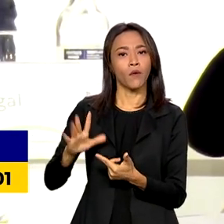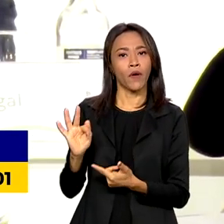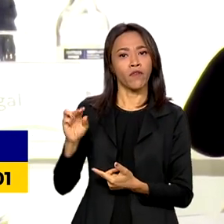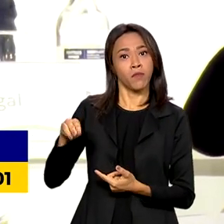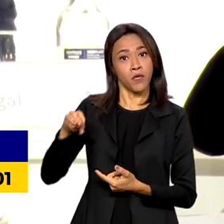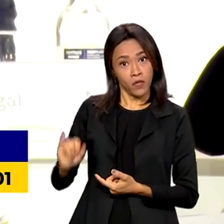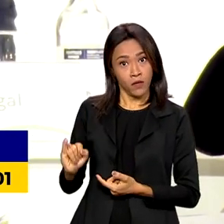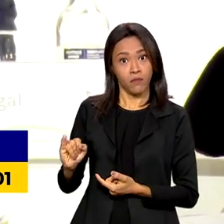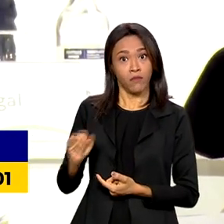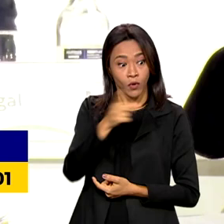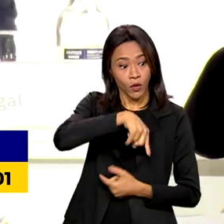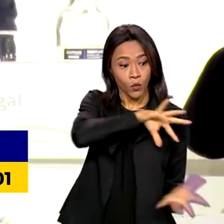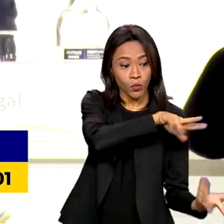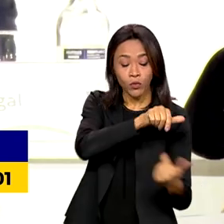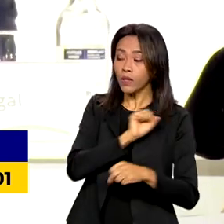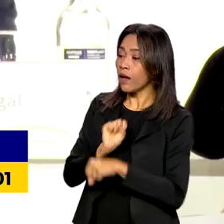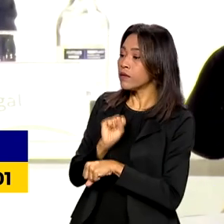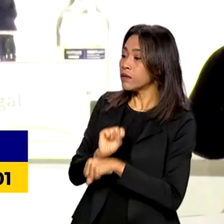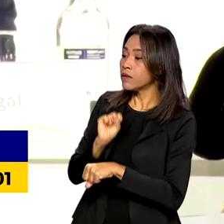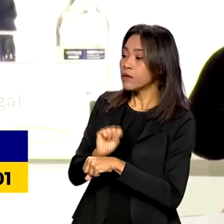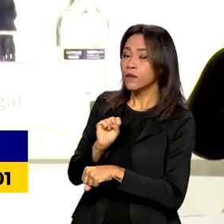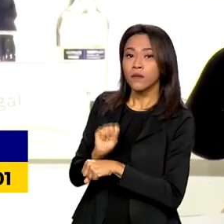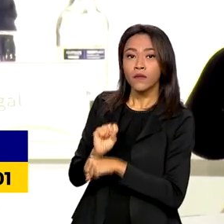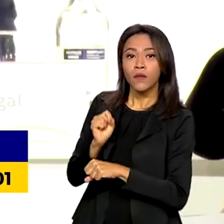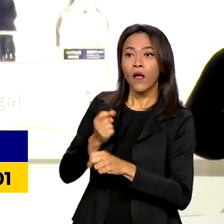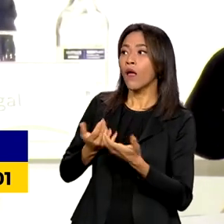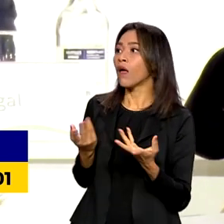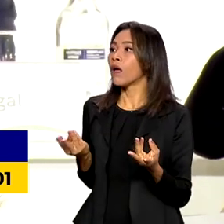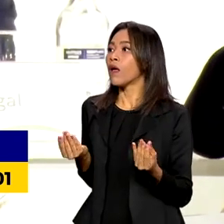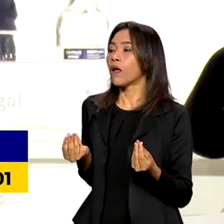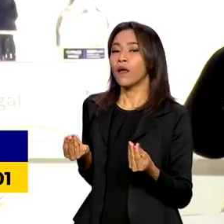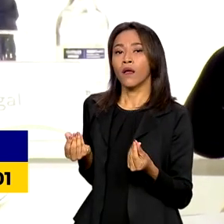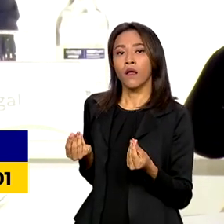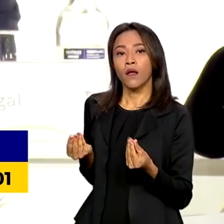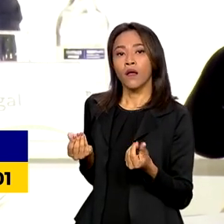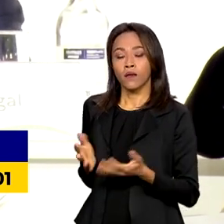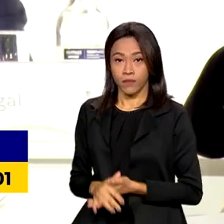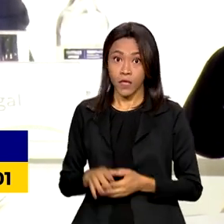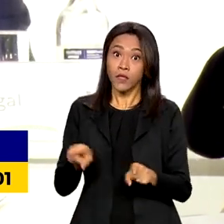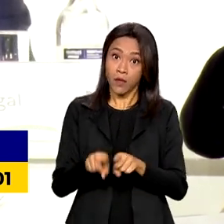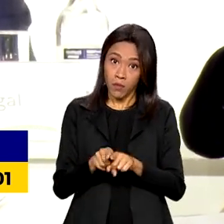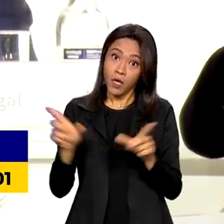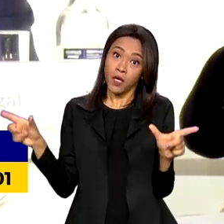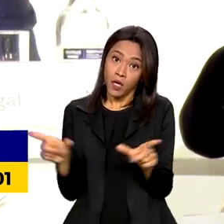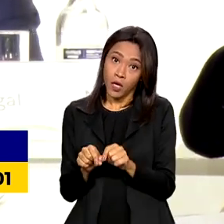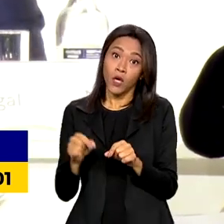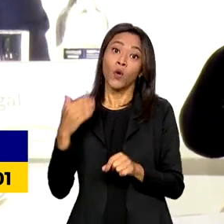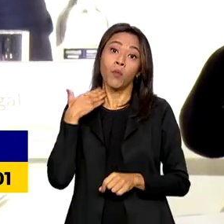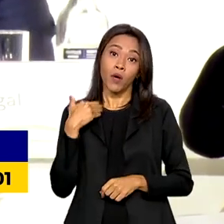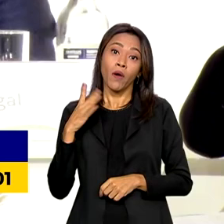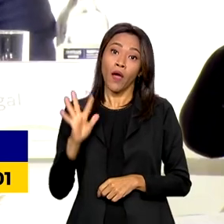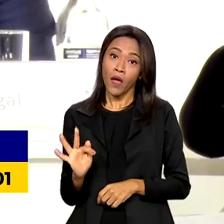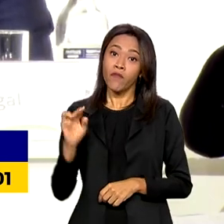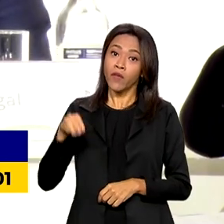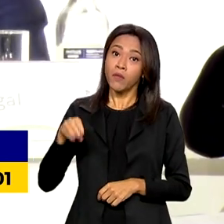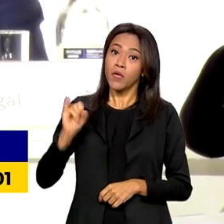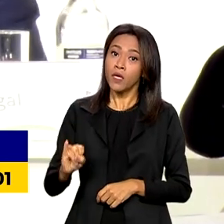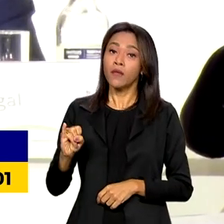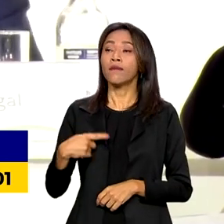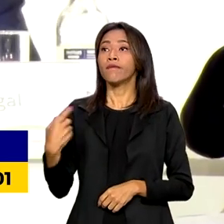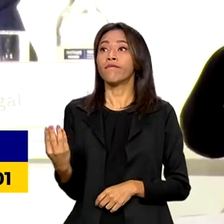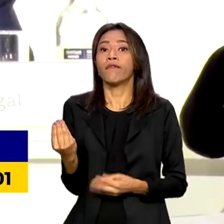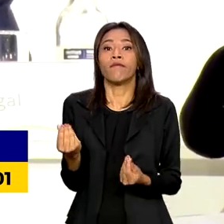do Banco Mundial. Vamos deixar claro que o FMI deixa muito a desejar naquilo que as pessoas esperam do